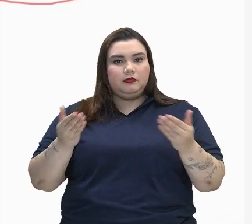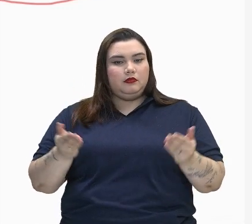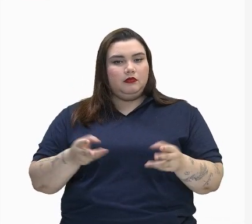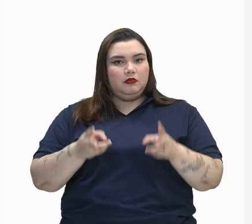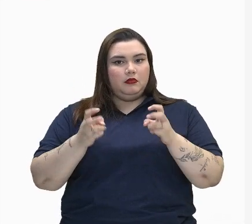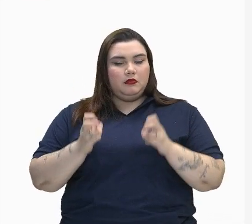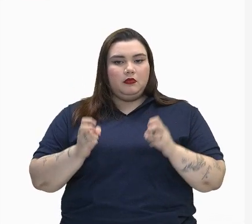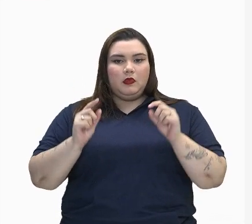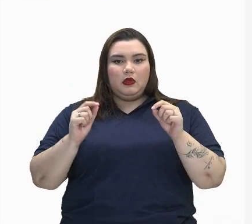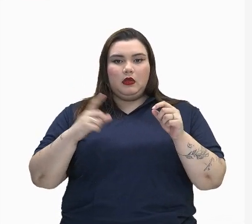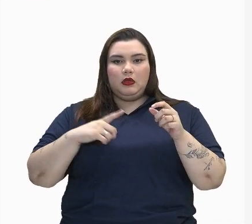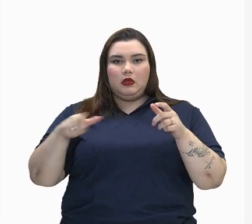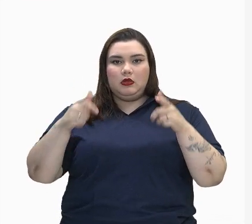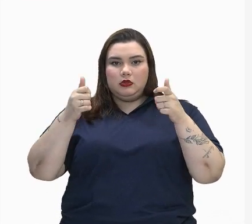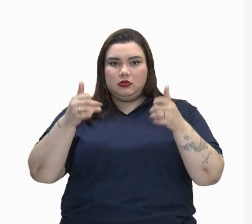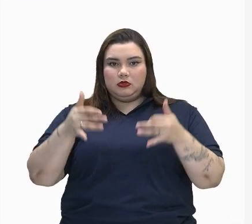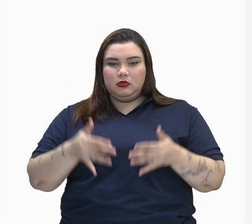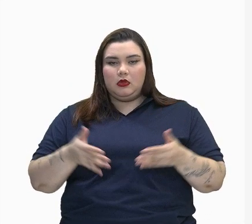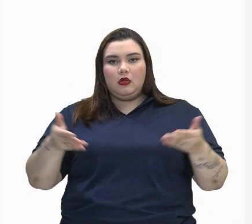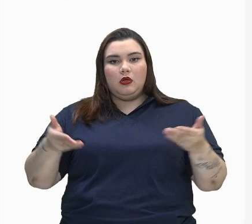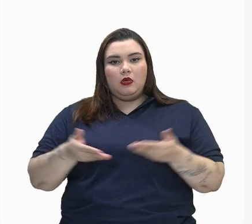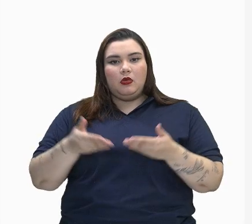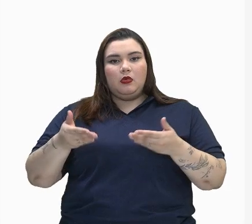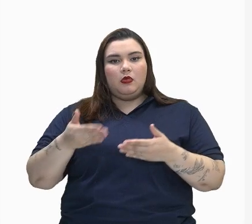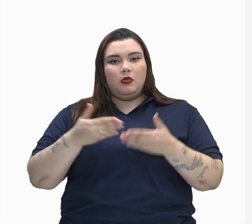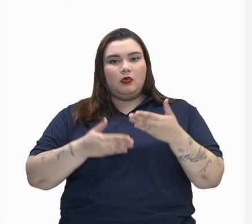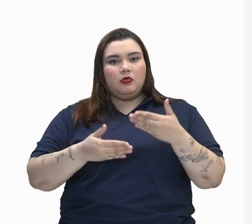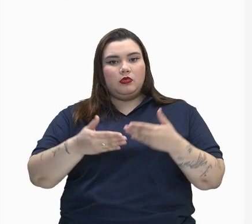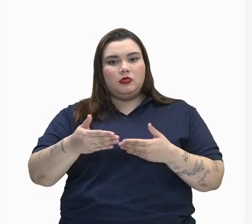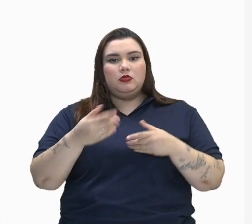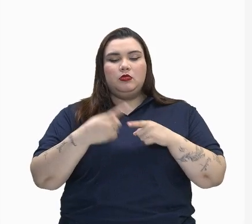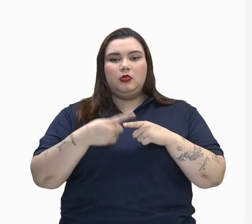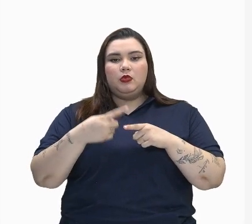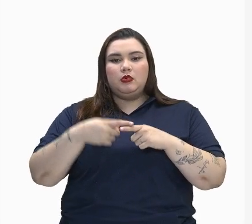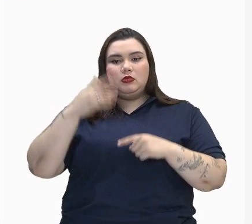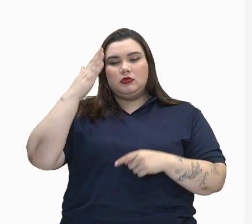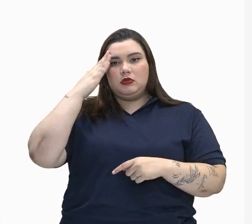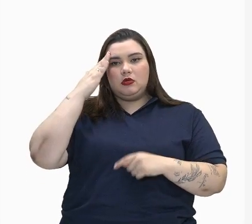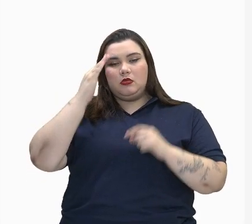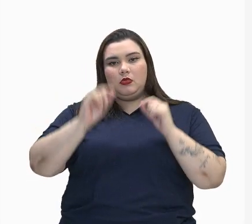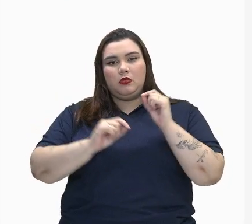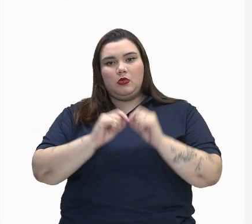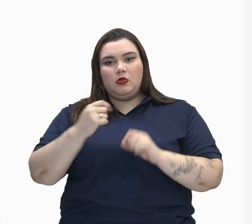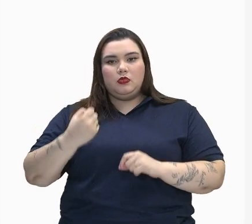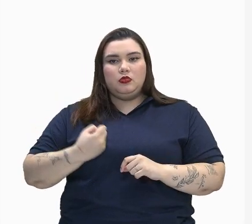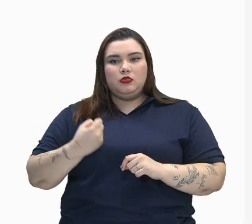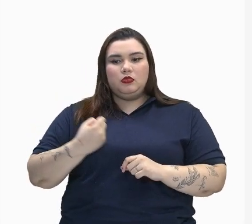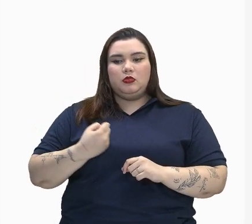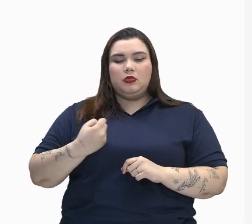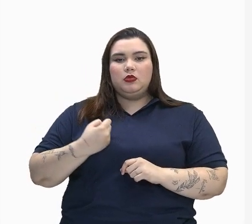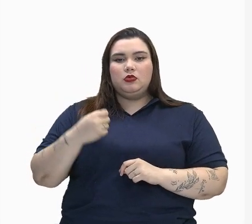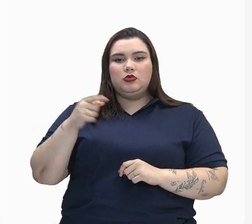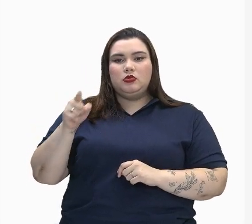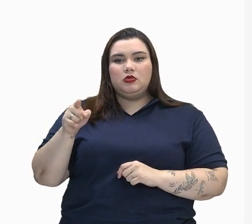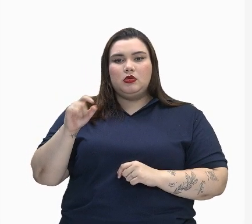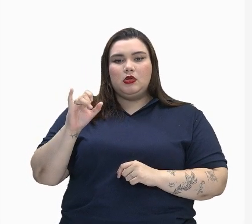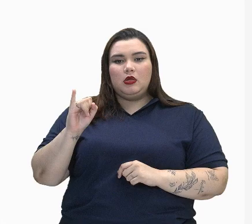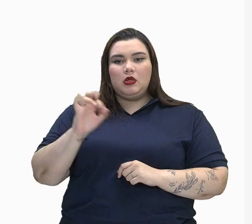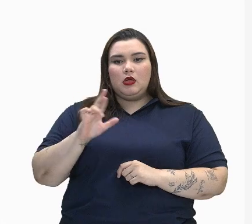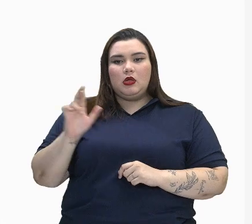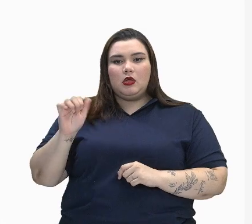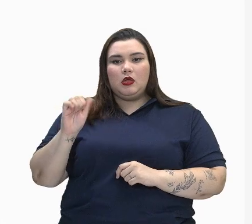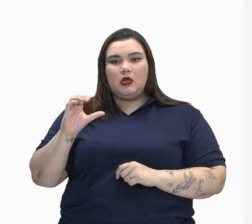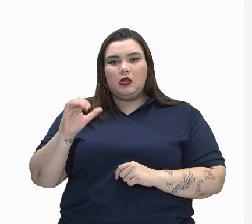que é a definição? Vamos continuar, porque agora, se os números irracionais são números reais, então